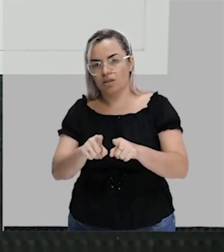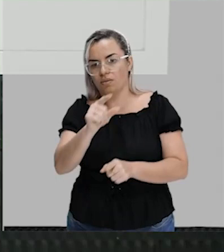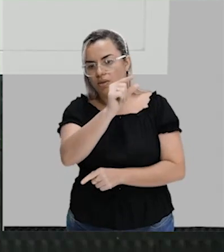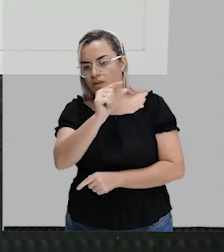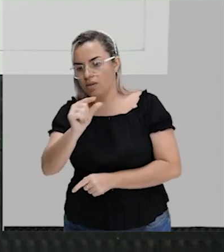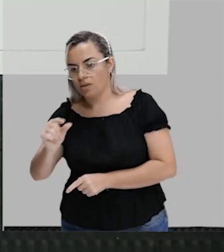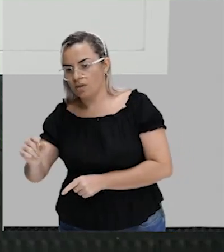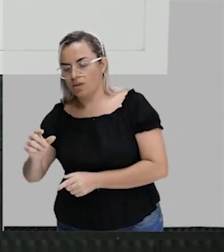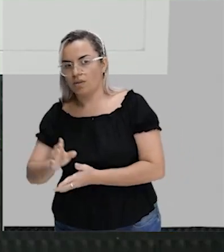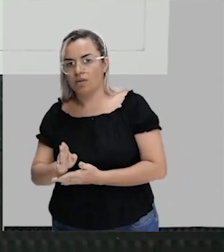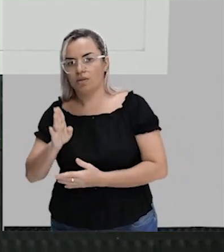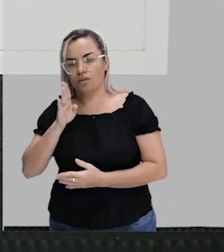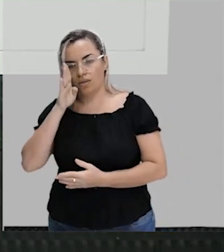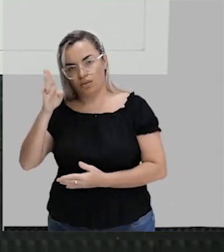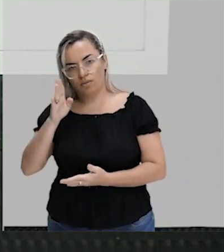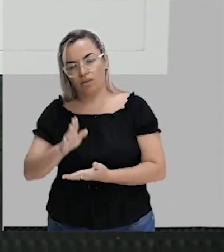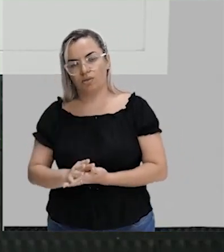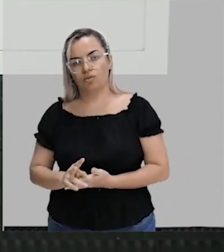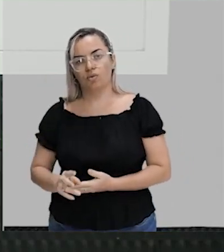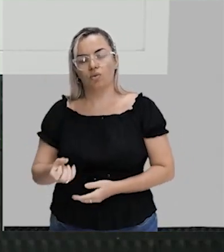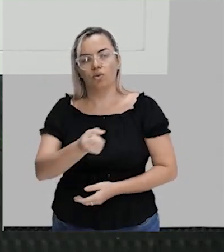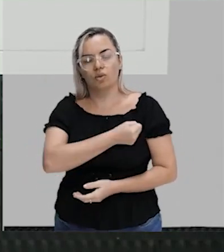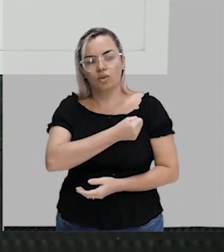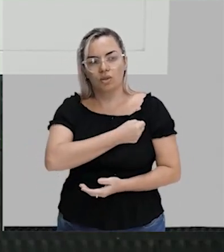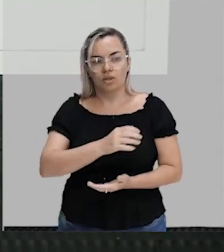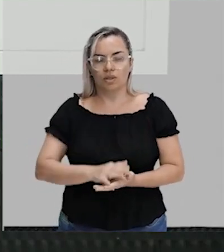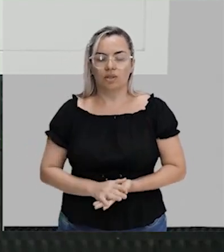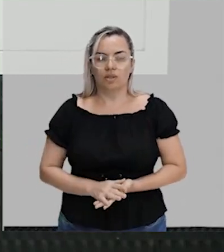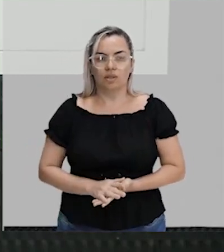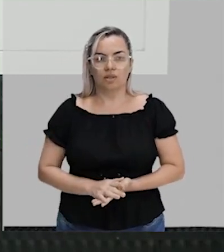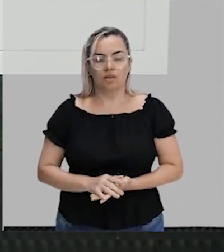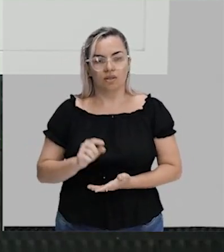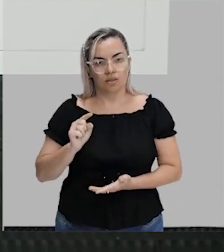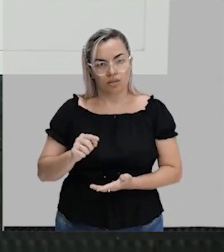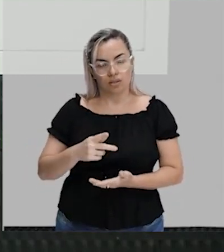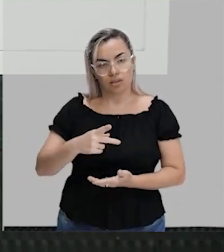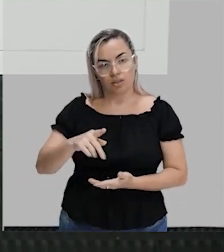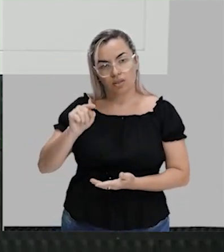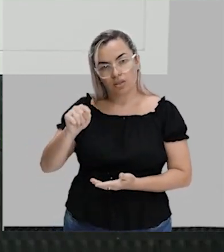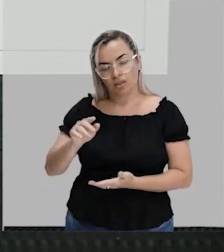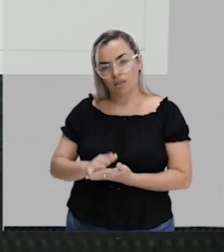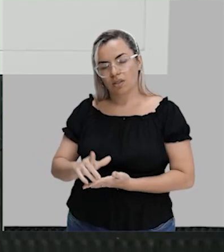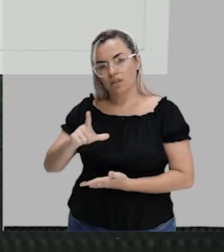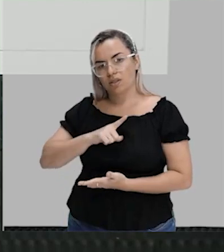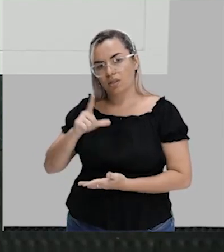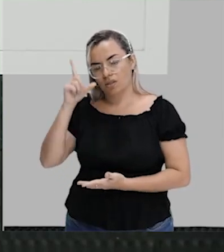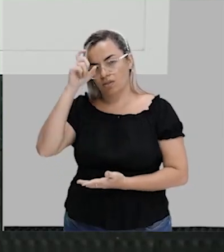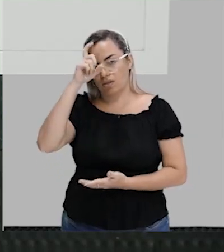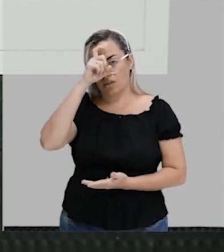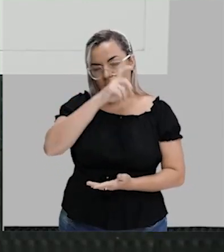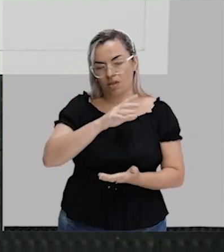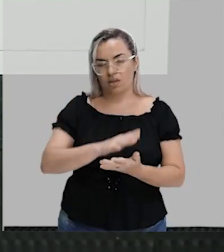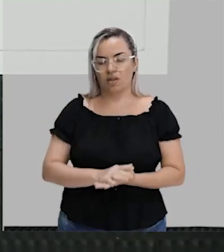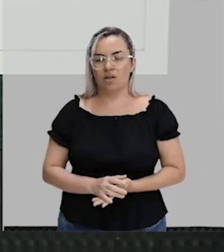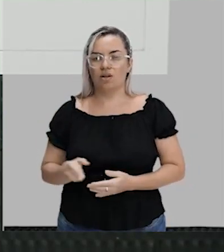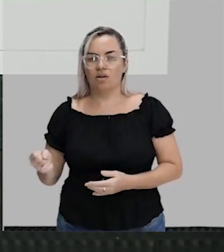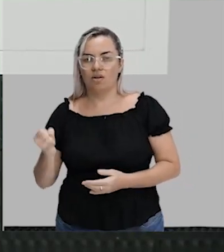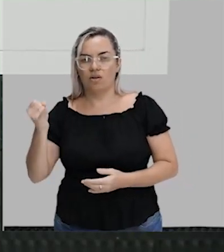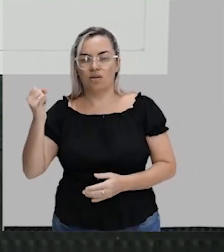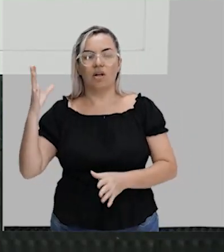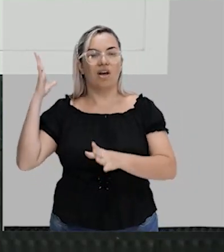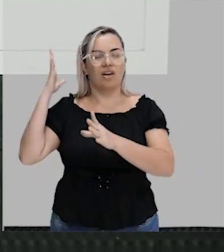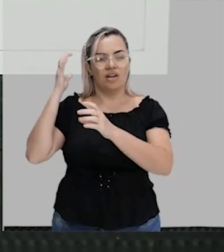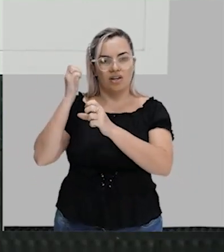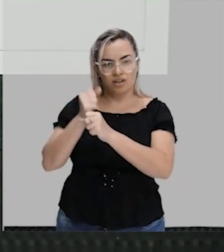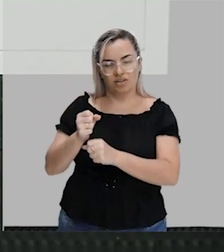parte mais básica se você ainda tem essa dificuldade é importante que você estude relembre tá Para que você não